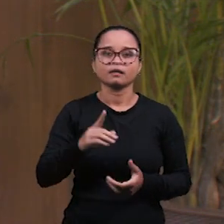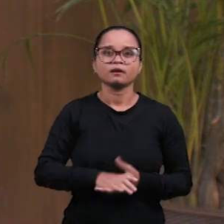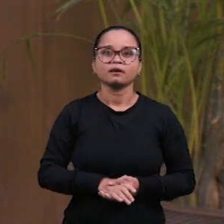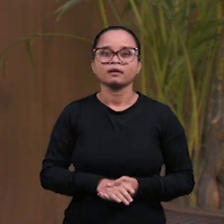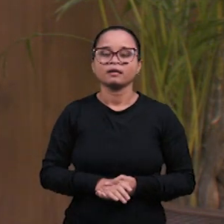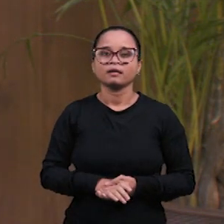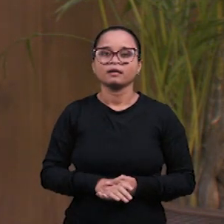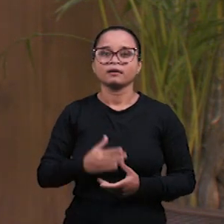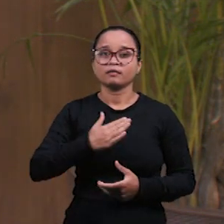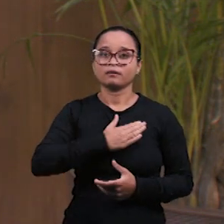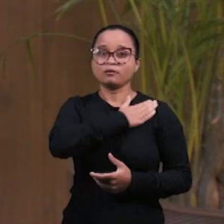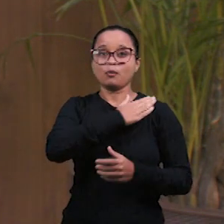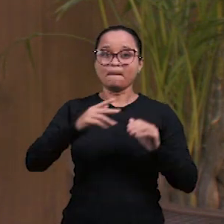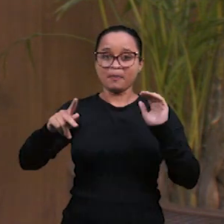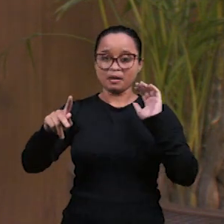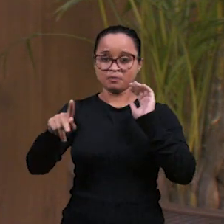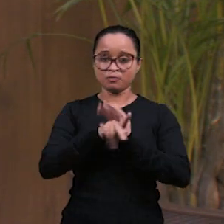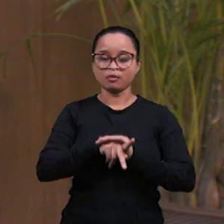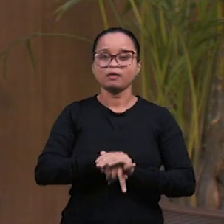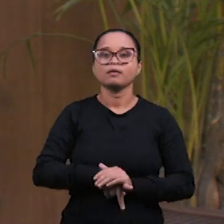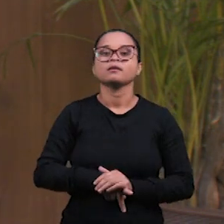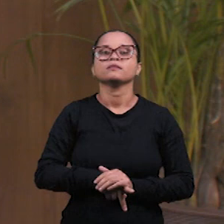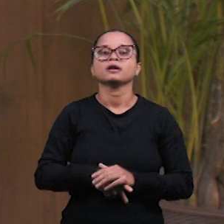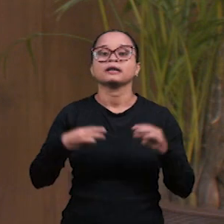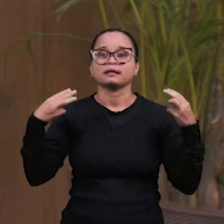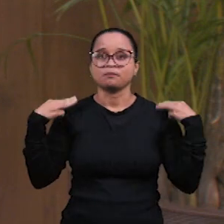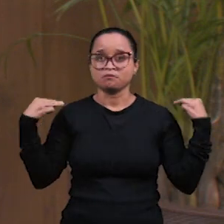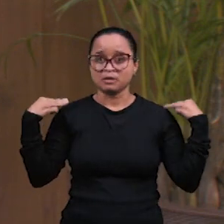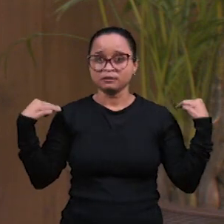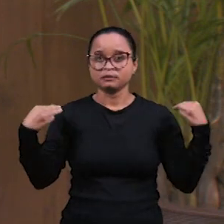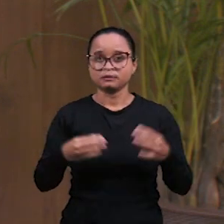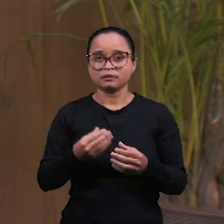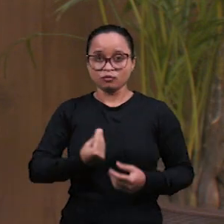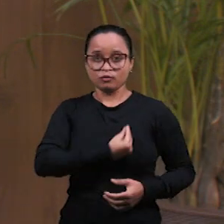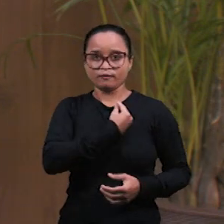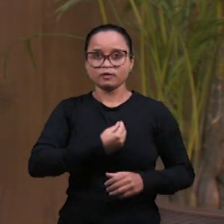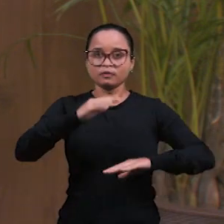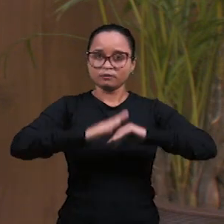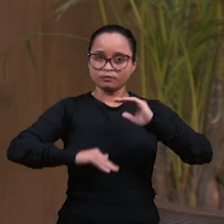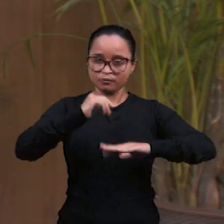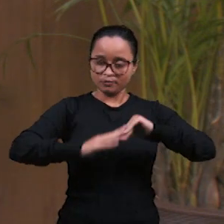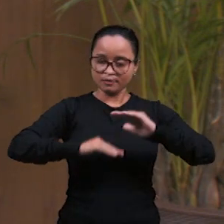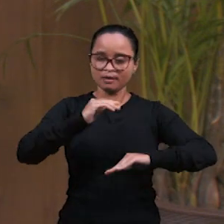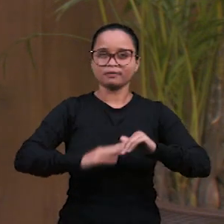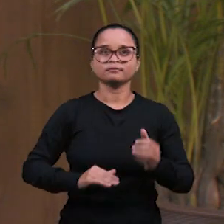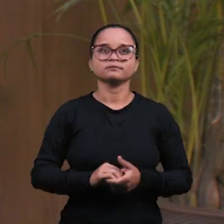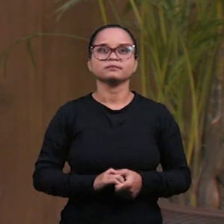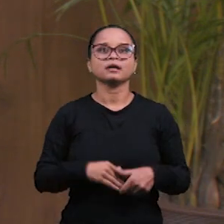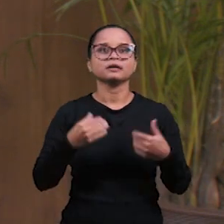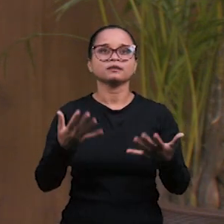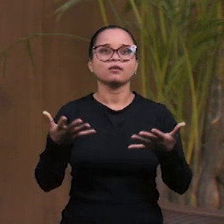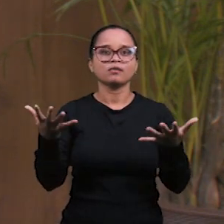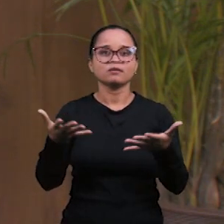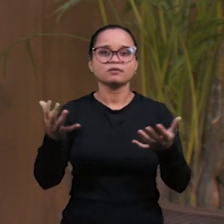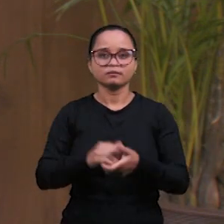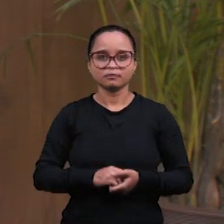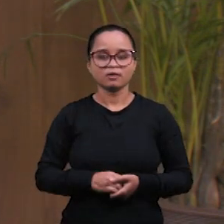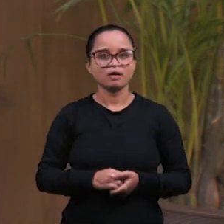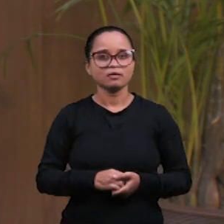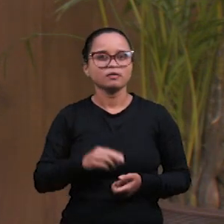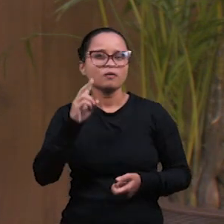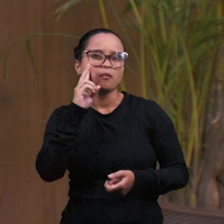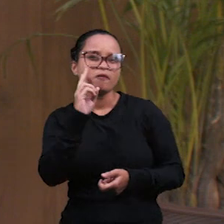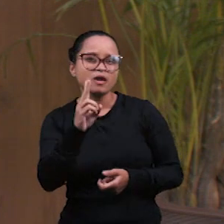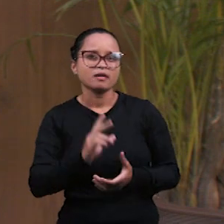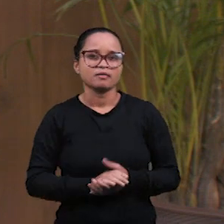Marinha, dentista da Marinha, durante a sua vida profissional. Mas nós vamos agora então assistir a uma matéria